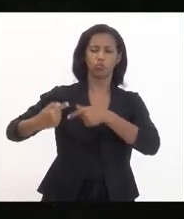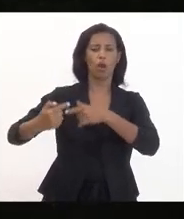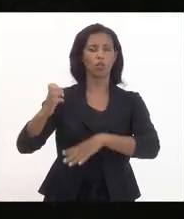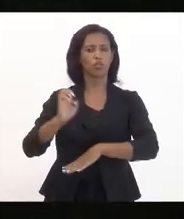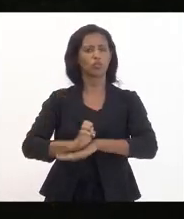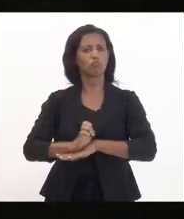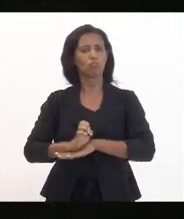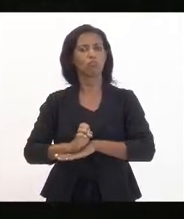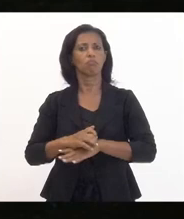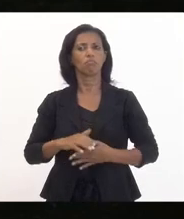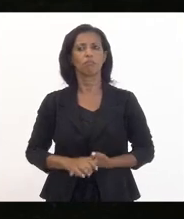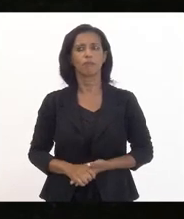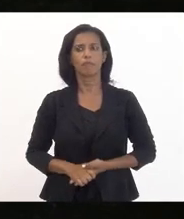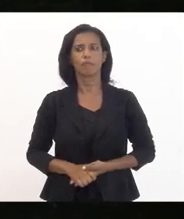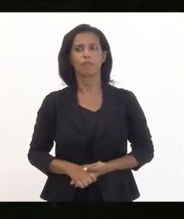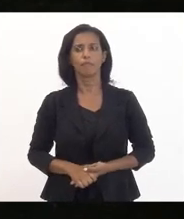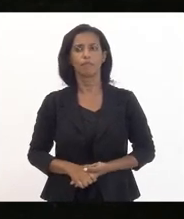Estado.